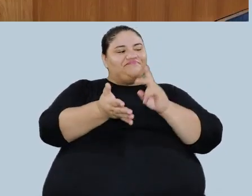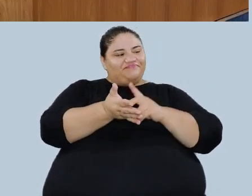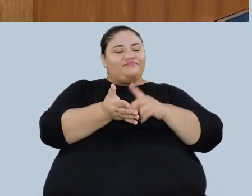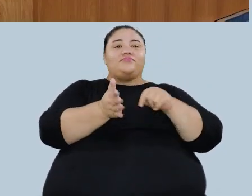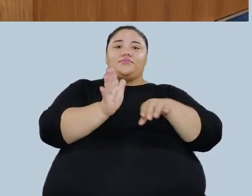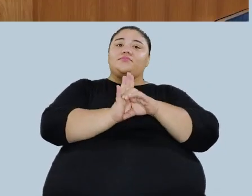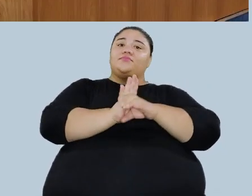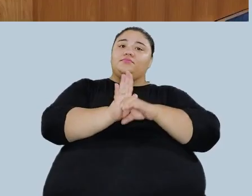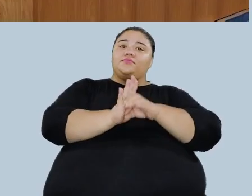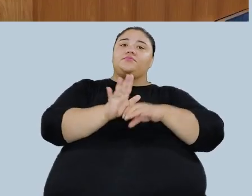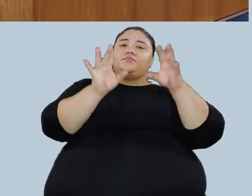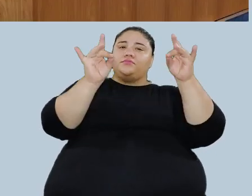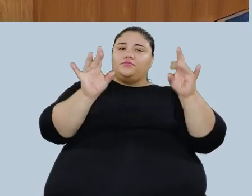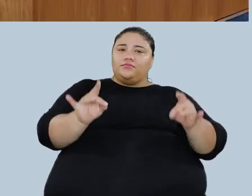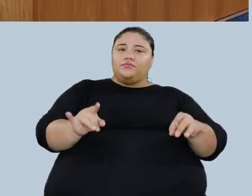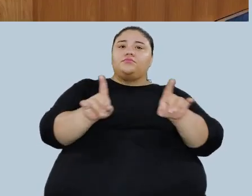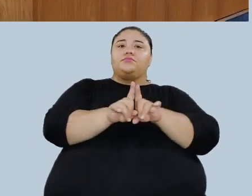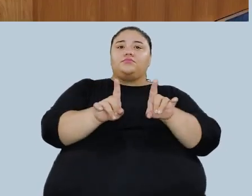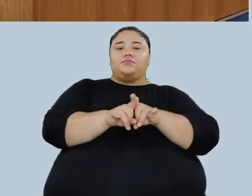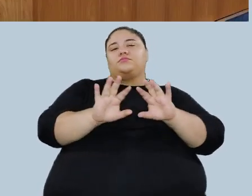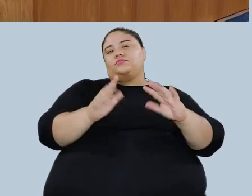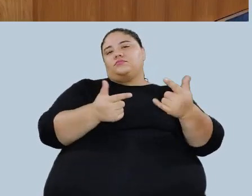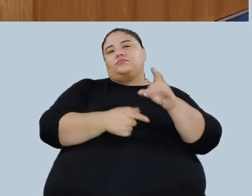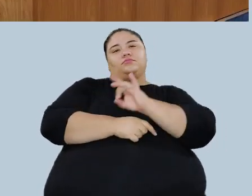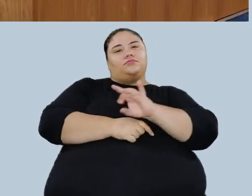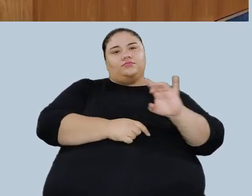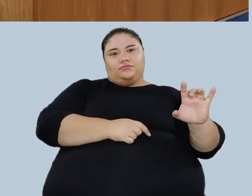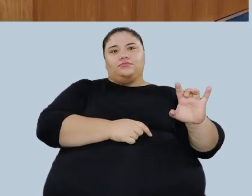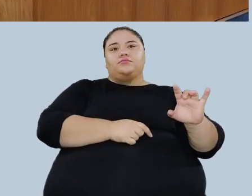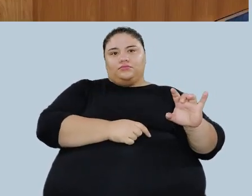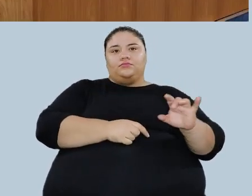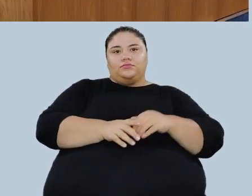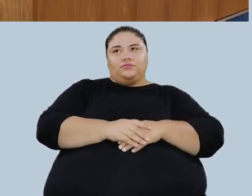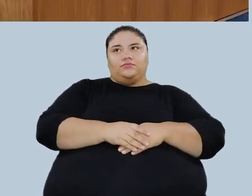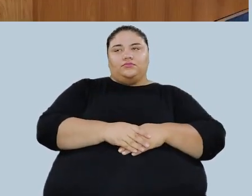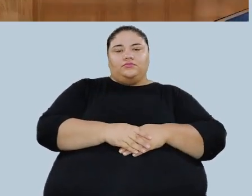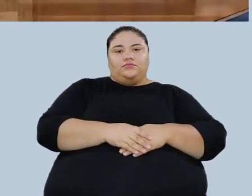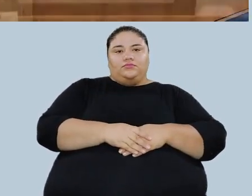conceitos altamente especializados, né? Claro que cada